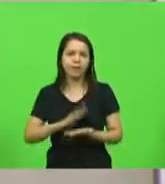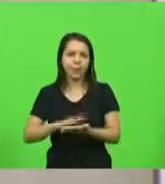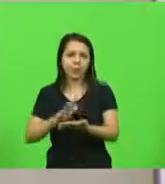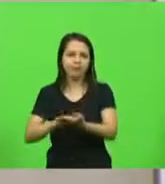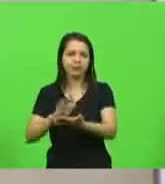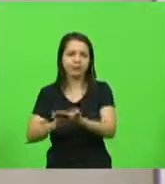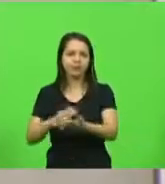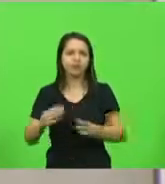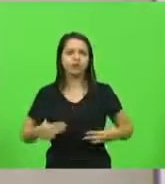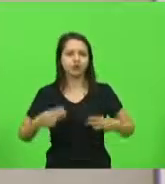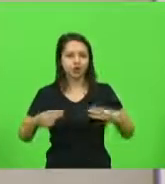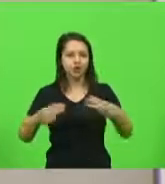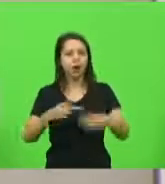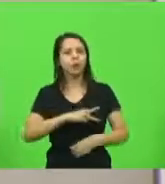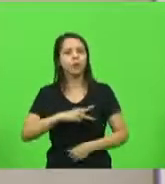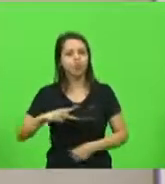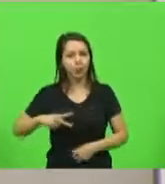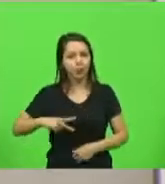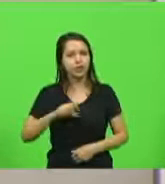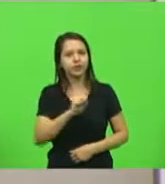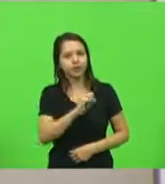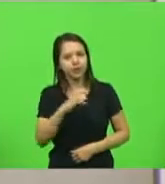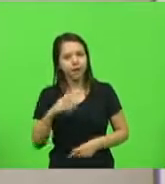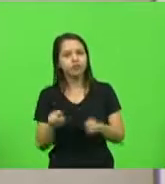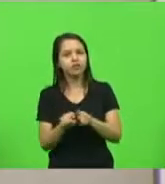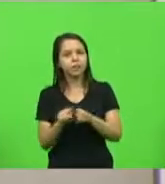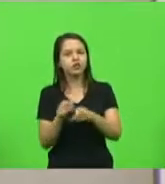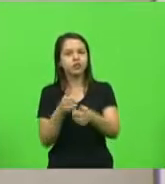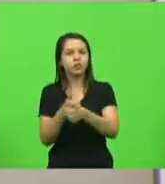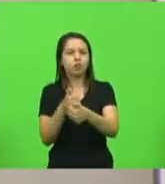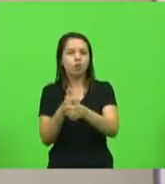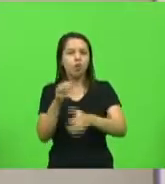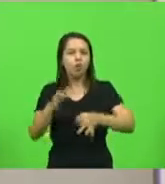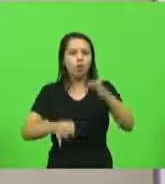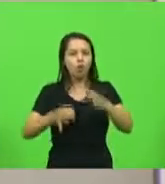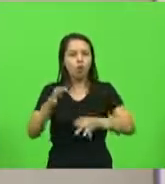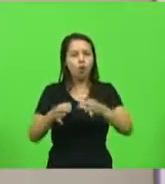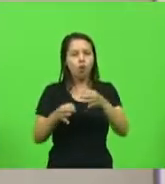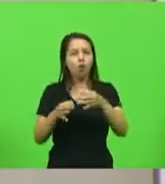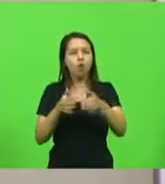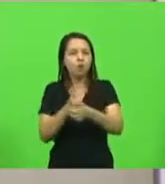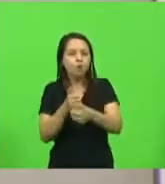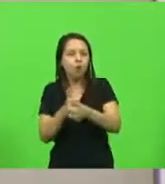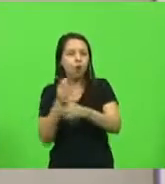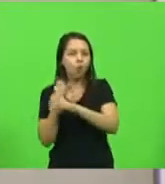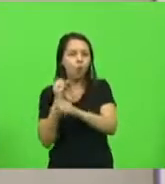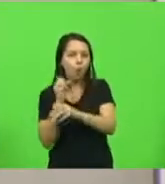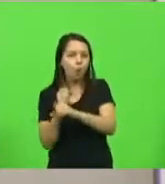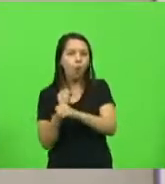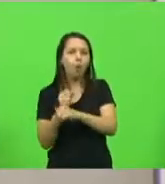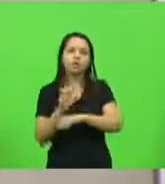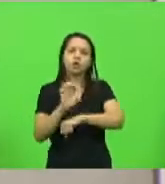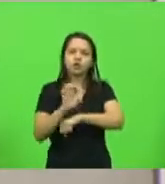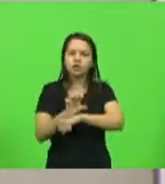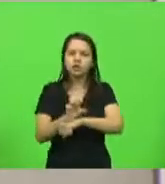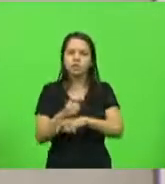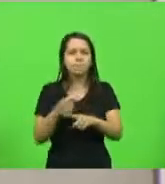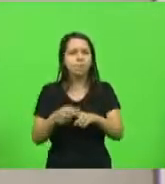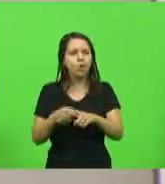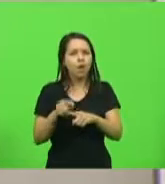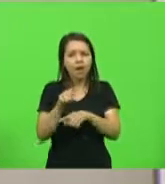Estado de Santa Catarina, o reconhecimento ao Tribunal de Justiça, ao Tribunal de Contas do Estado de Santa Catarina, porque sempre foram